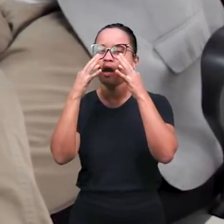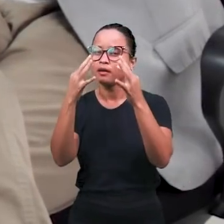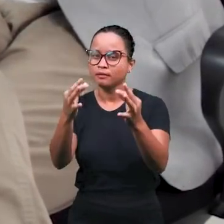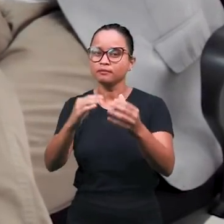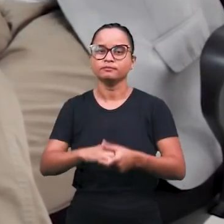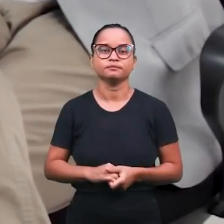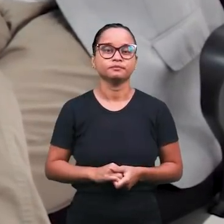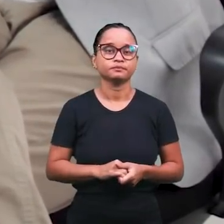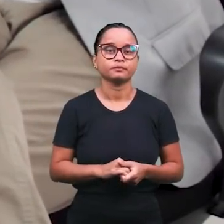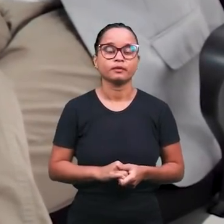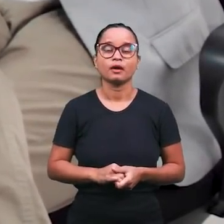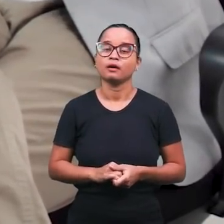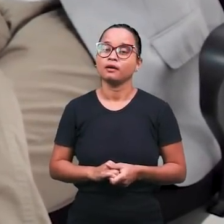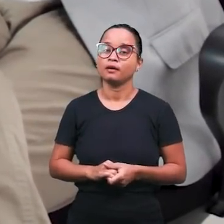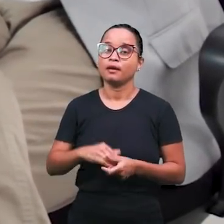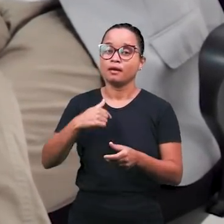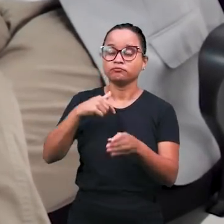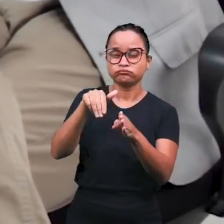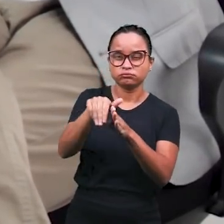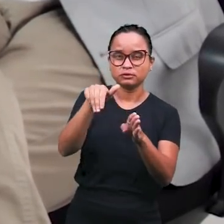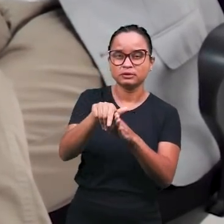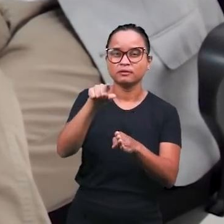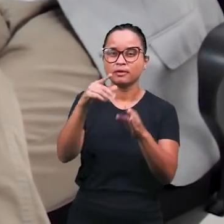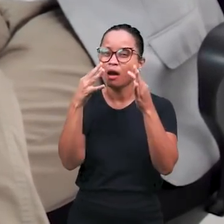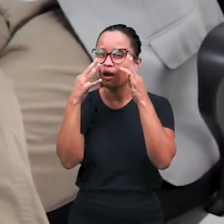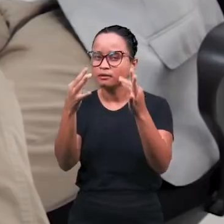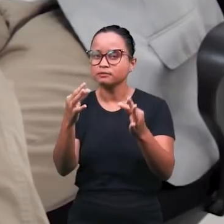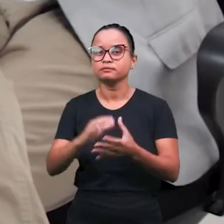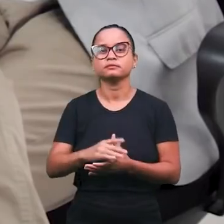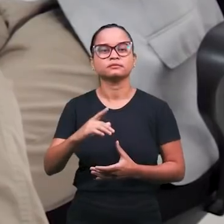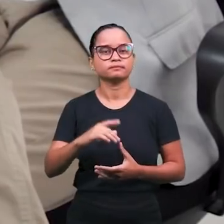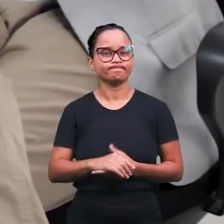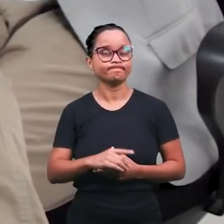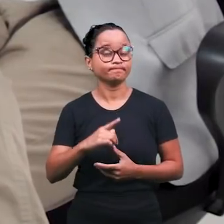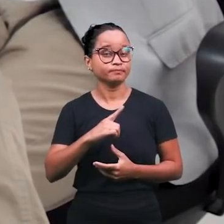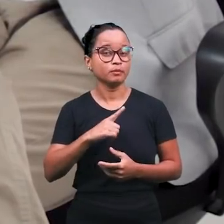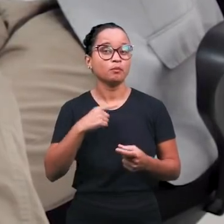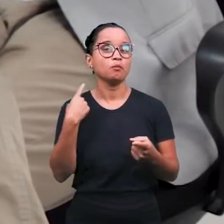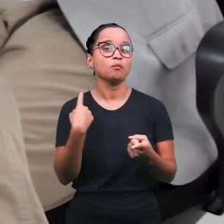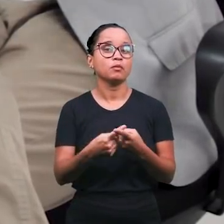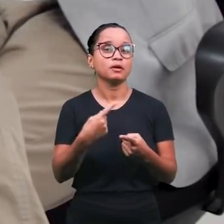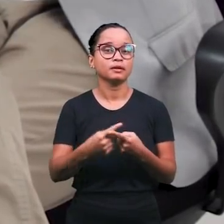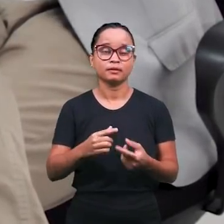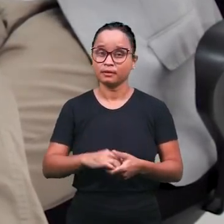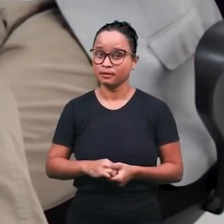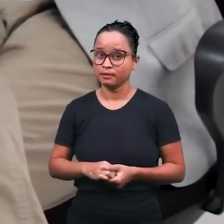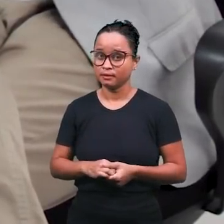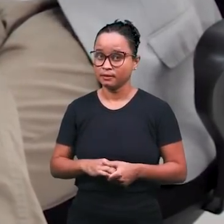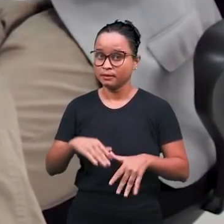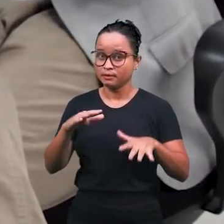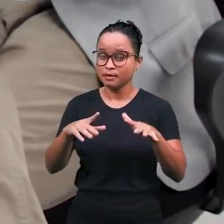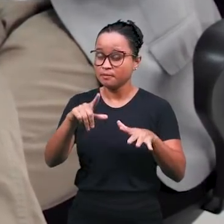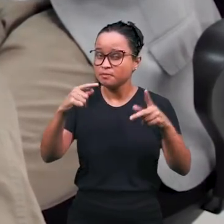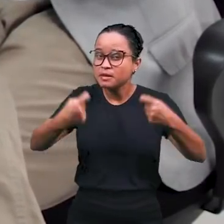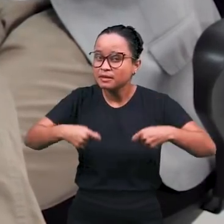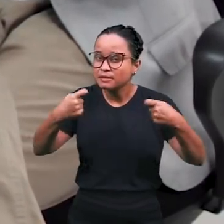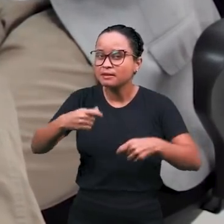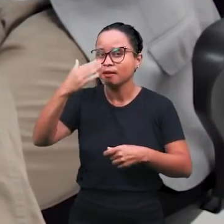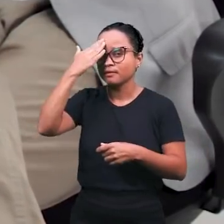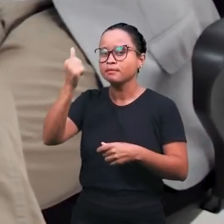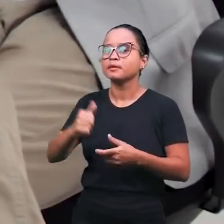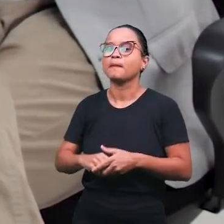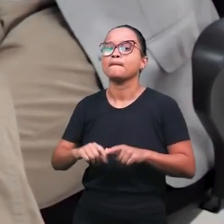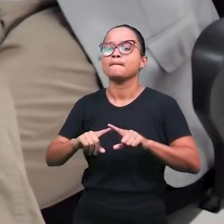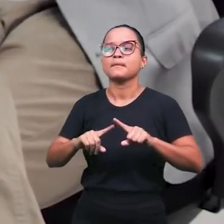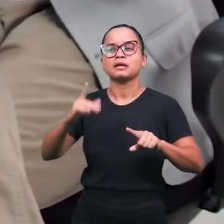esteja atento, eu recomendo que você esteja atento àquilo que nós vamos conversar aqui, porque pode ser que você esteja precisando saber